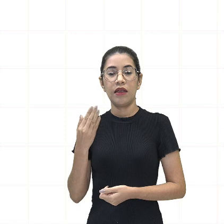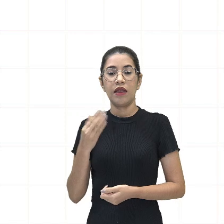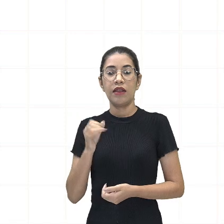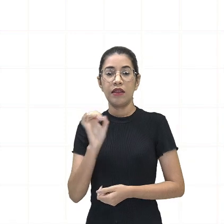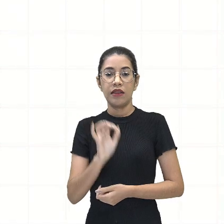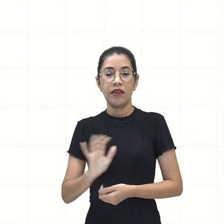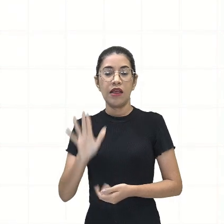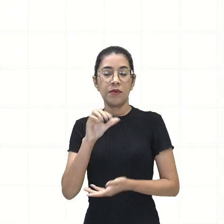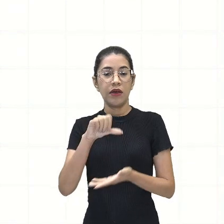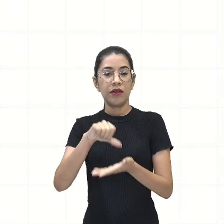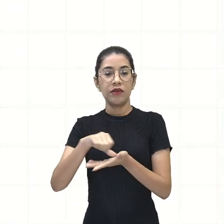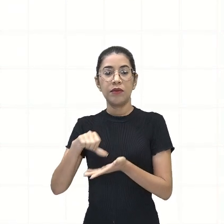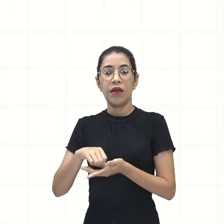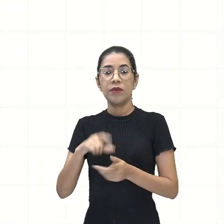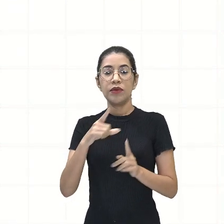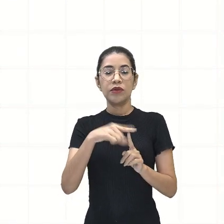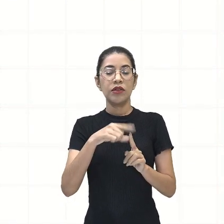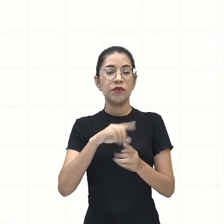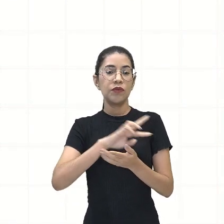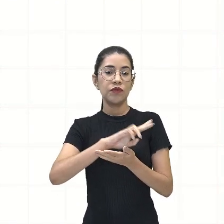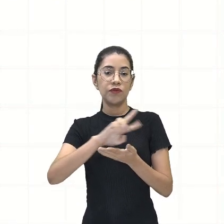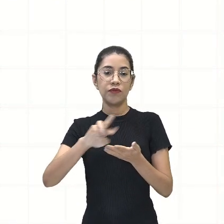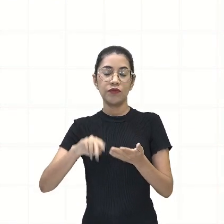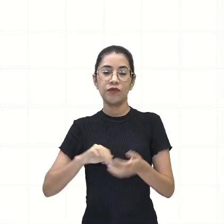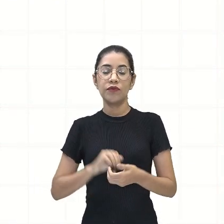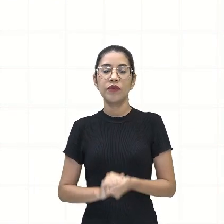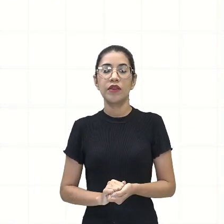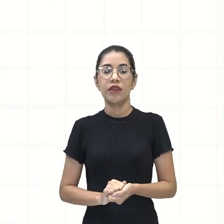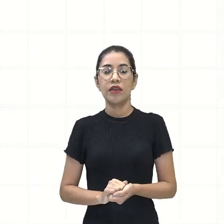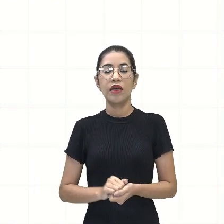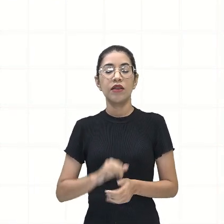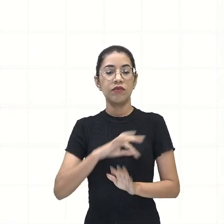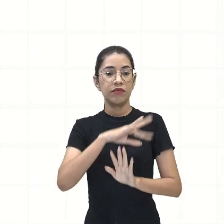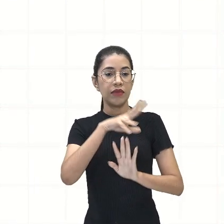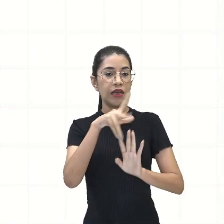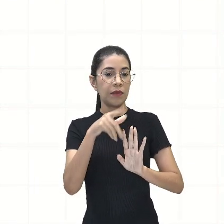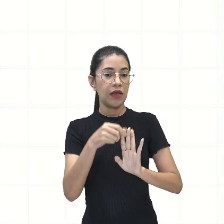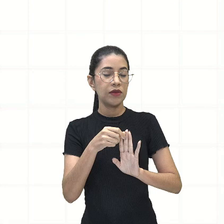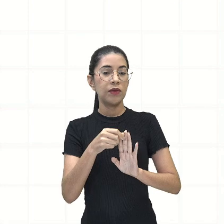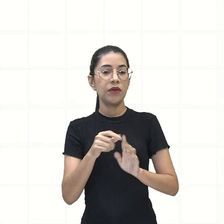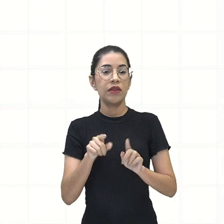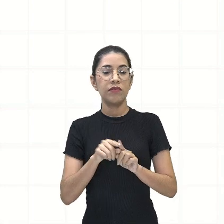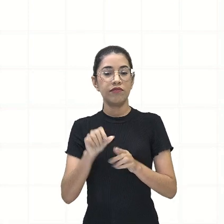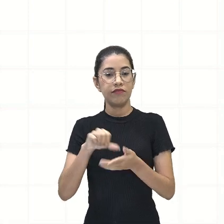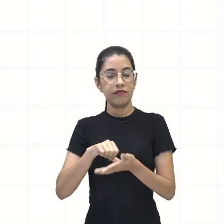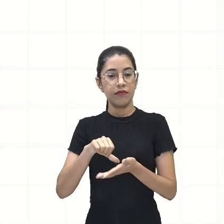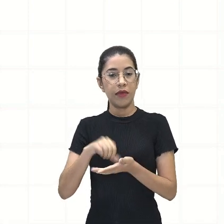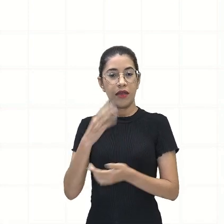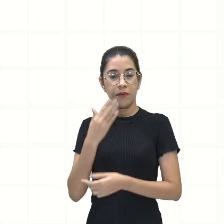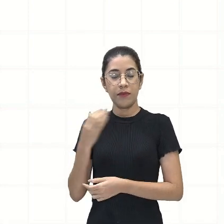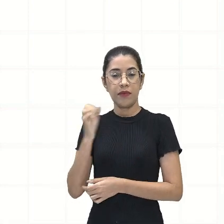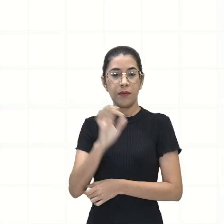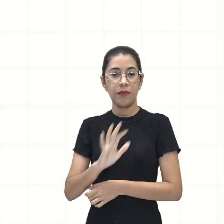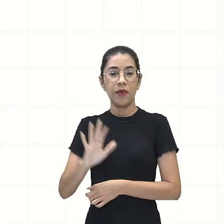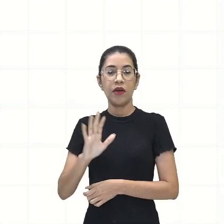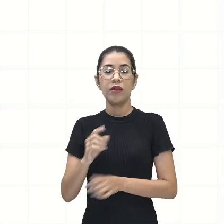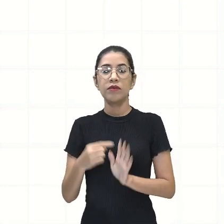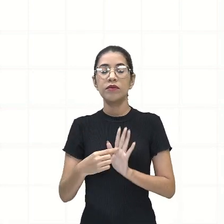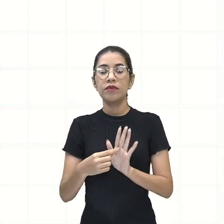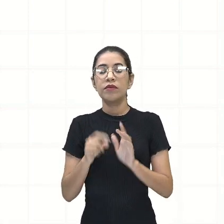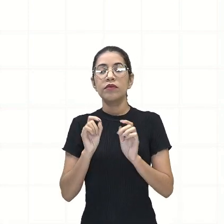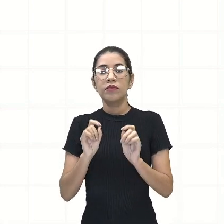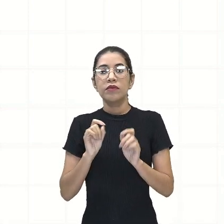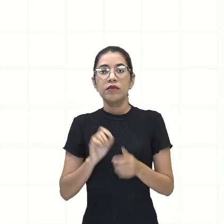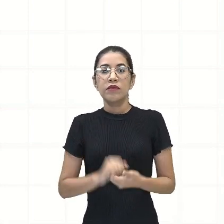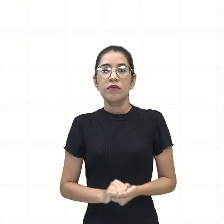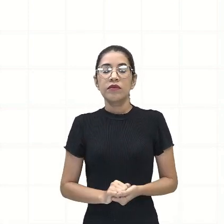né, os tipos de vegetação. Nós temos a Amazônia, e aí nós temos um mapa, né, que vai mostrar, né,